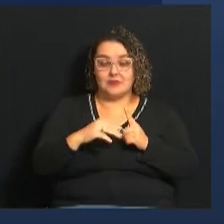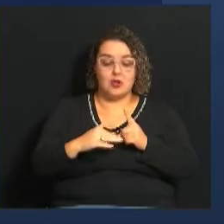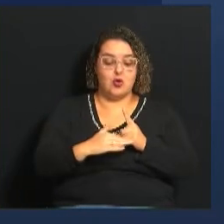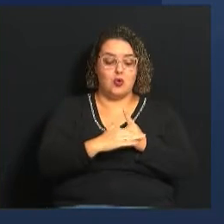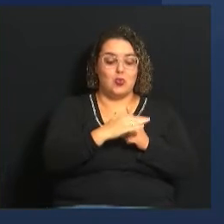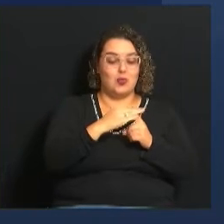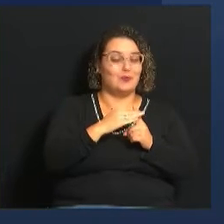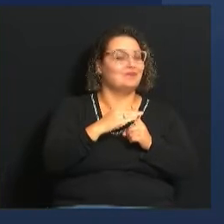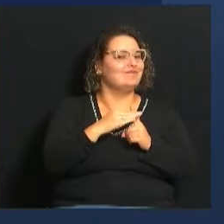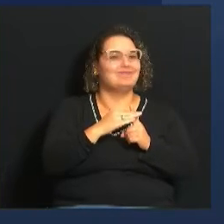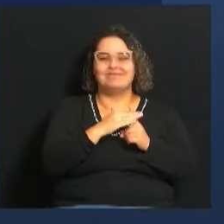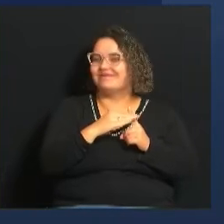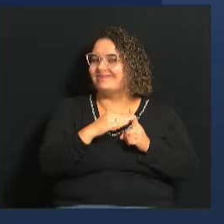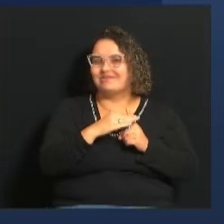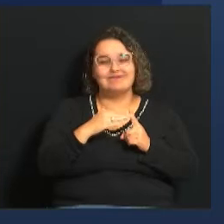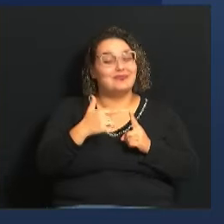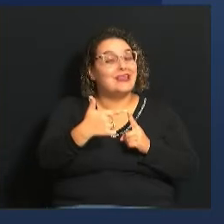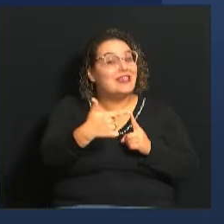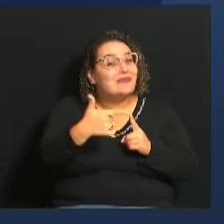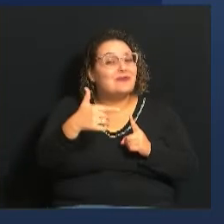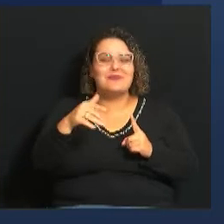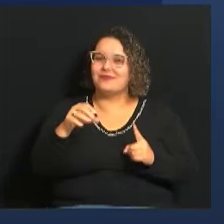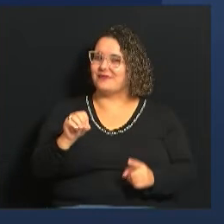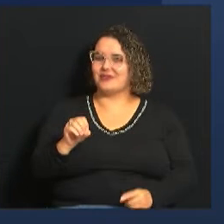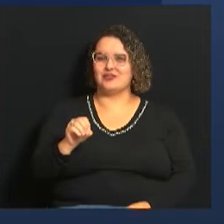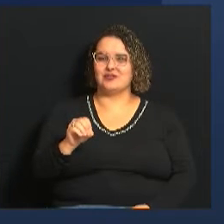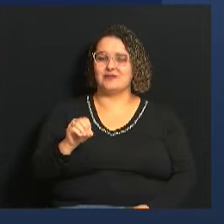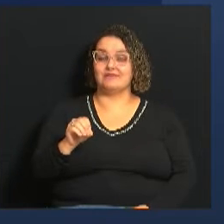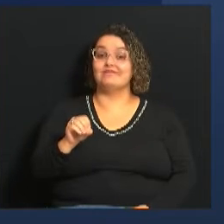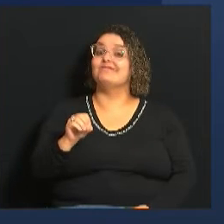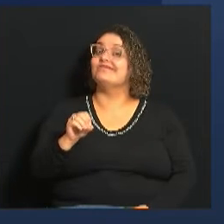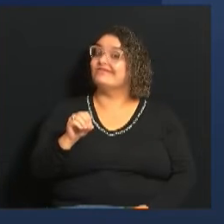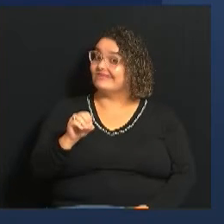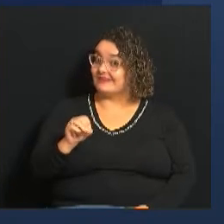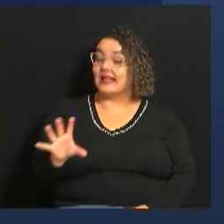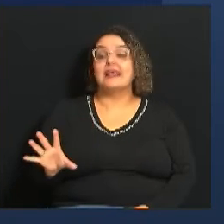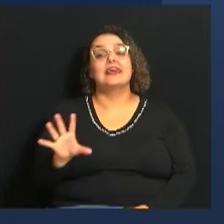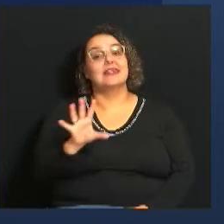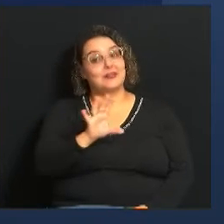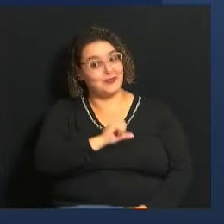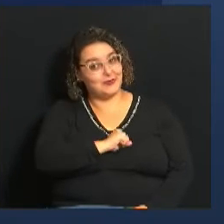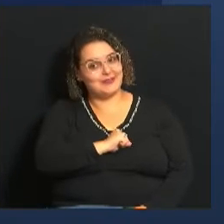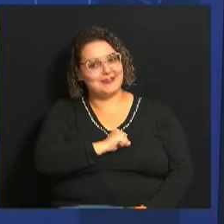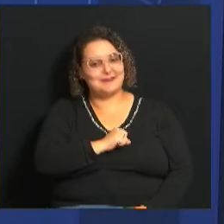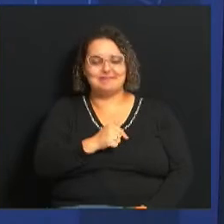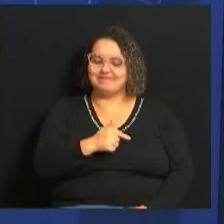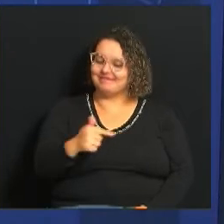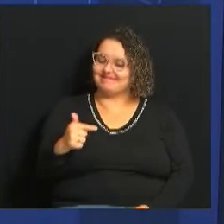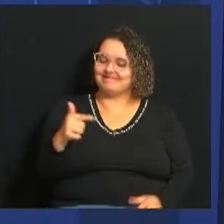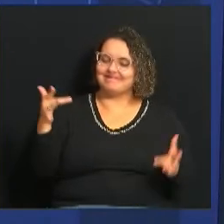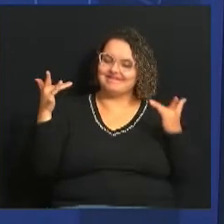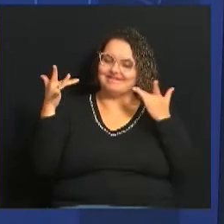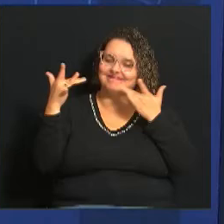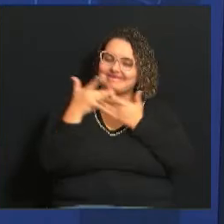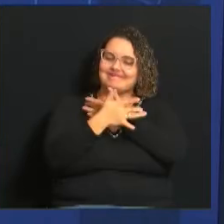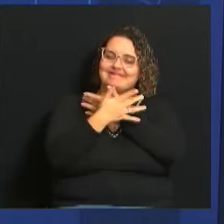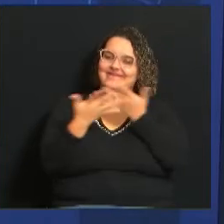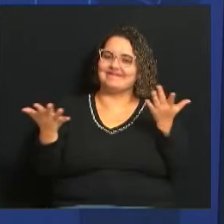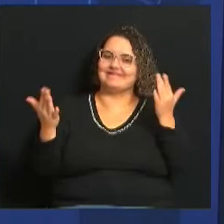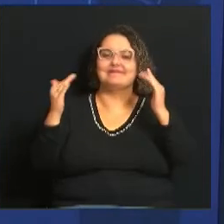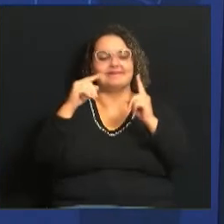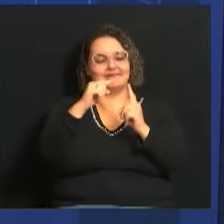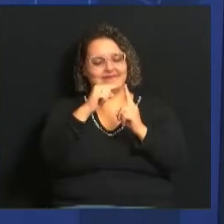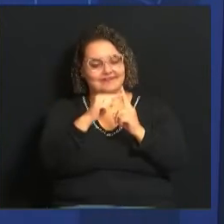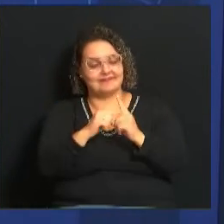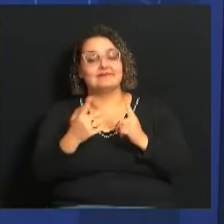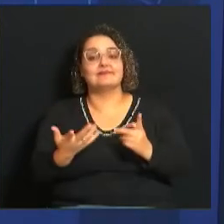máxima não passa dos 20 graus. Então, para quem gosta, será uma semana aí de temperaturas baixas.